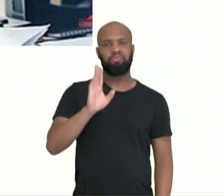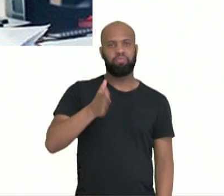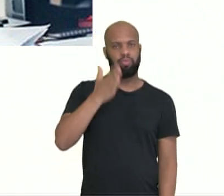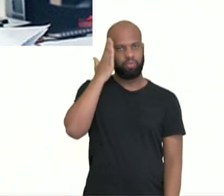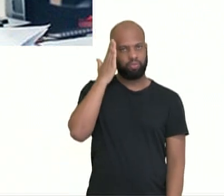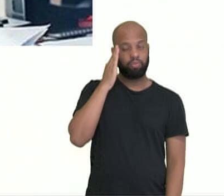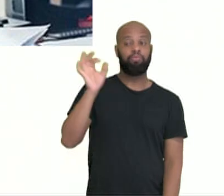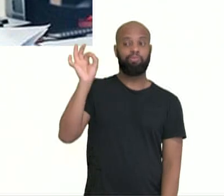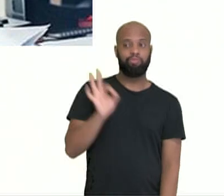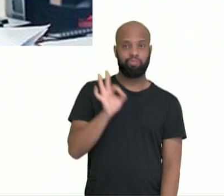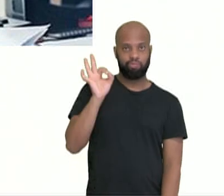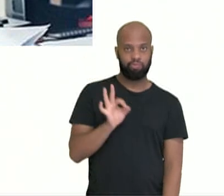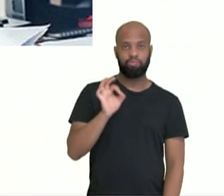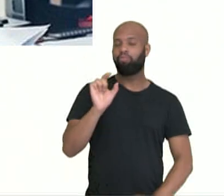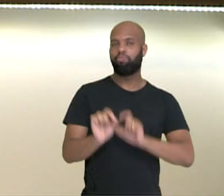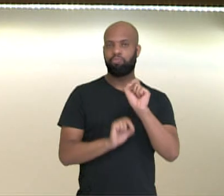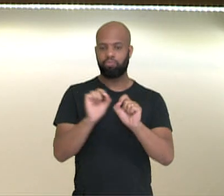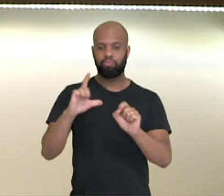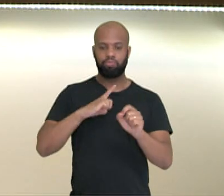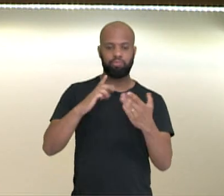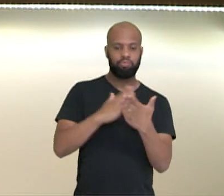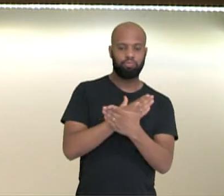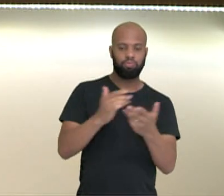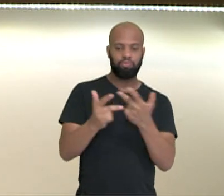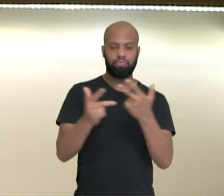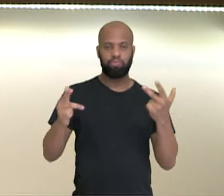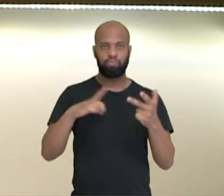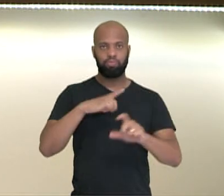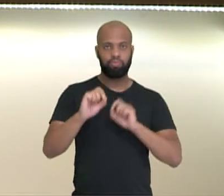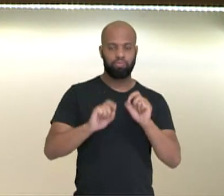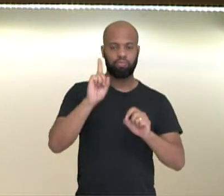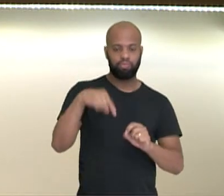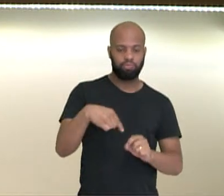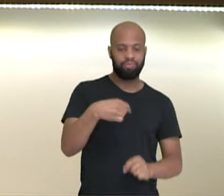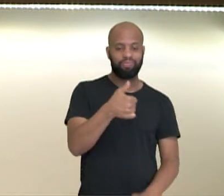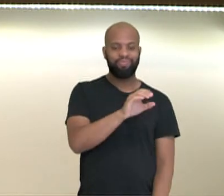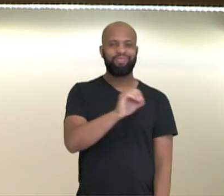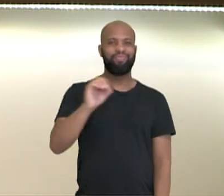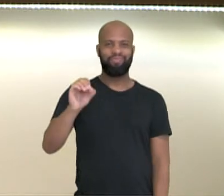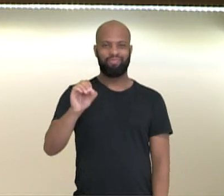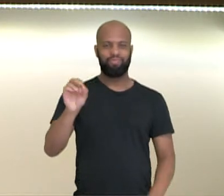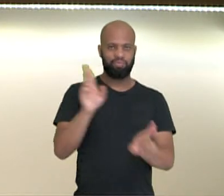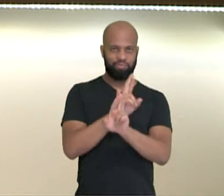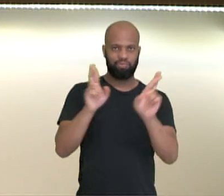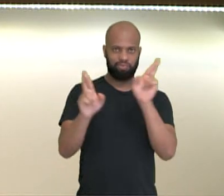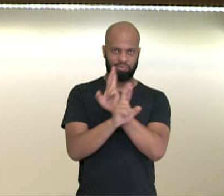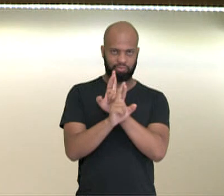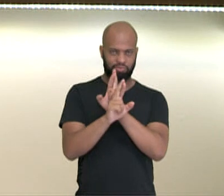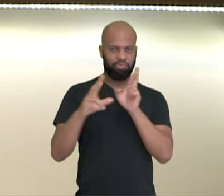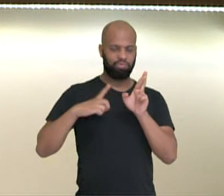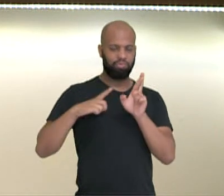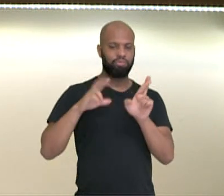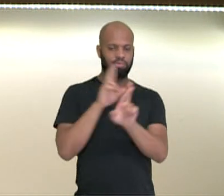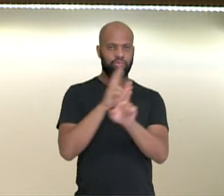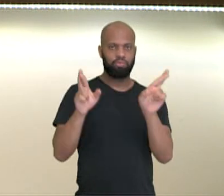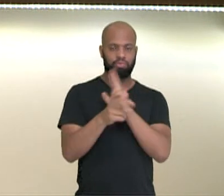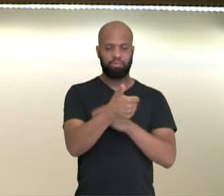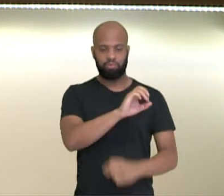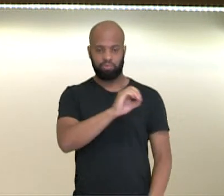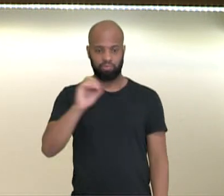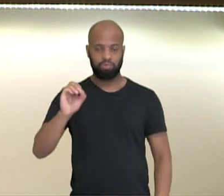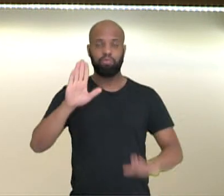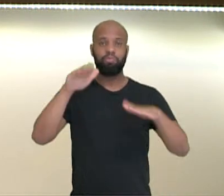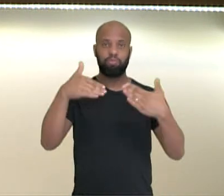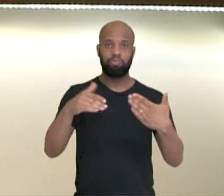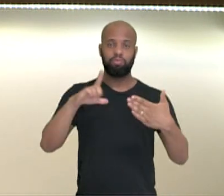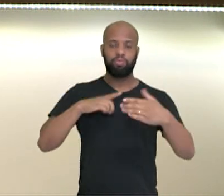né? Porcentagem é alguma coisa com relação a 100. Porcentagem tem a ver com 100. Então, a porcentagem nada mais